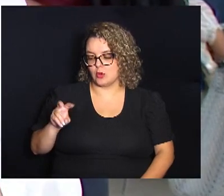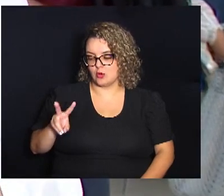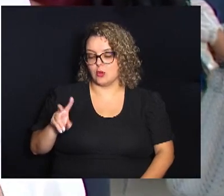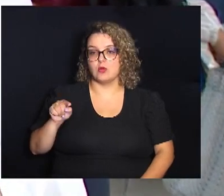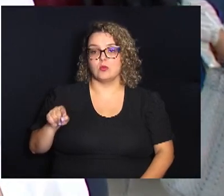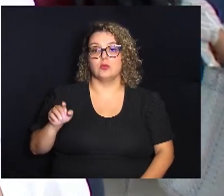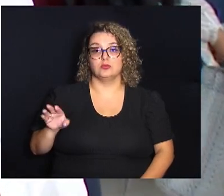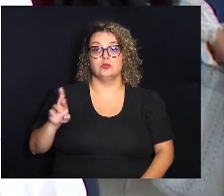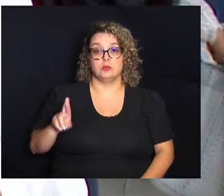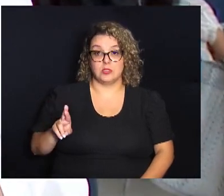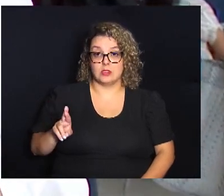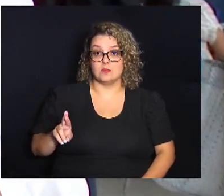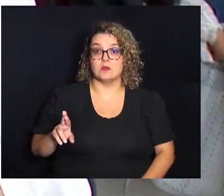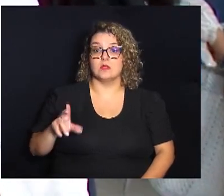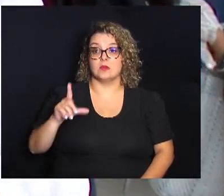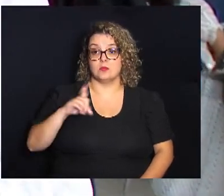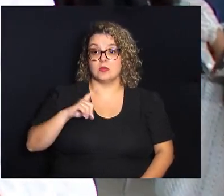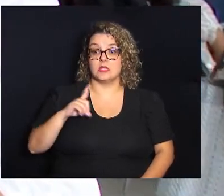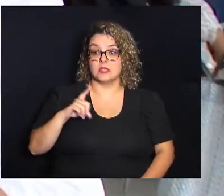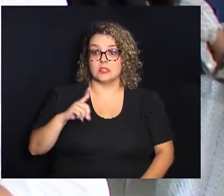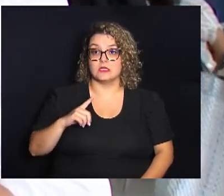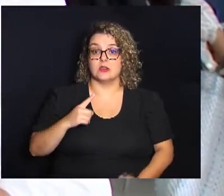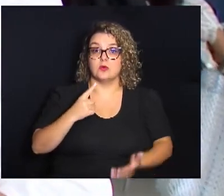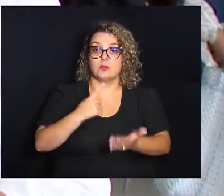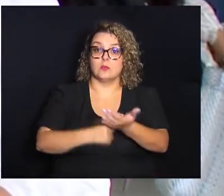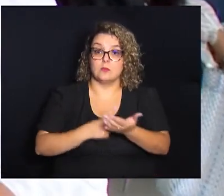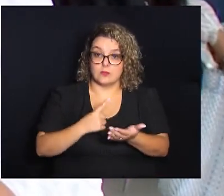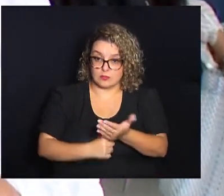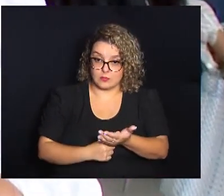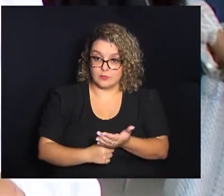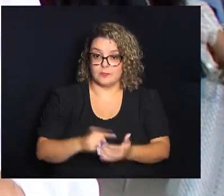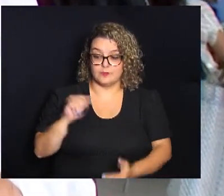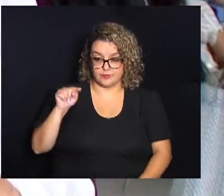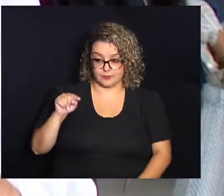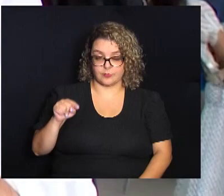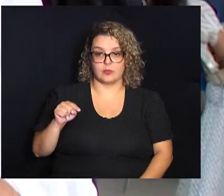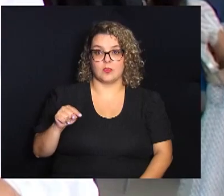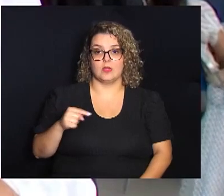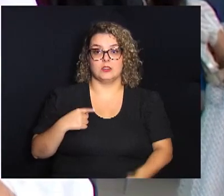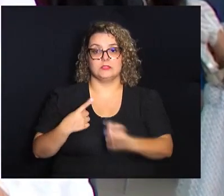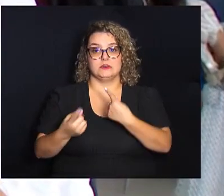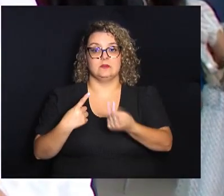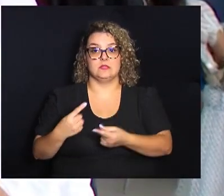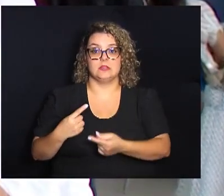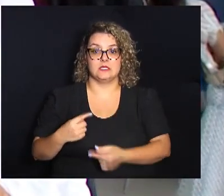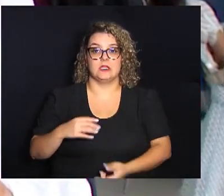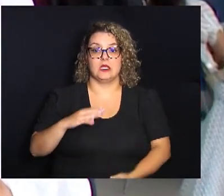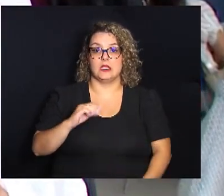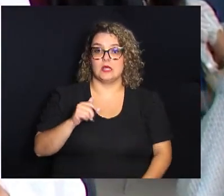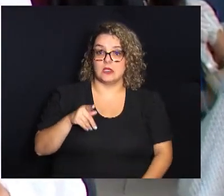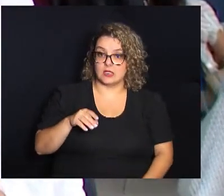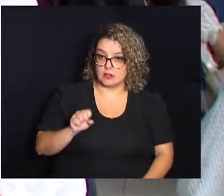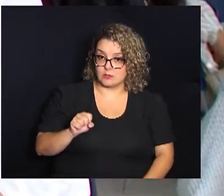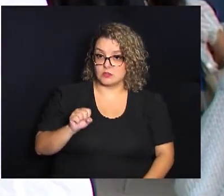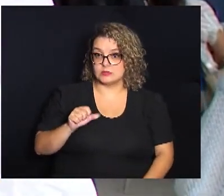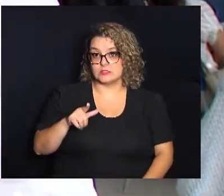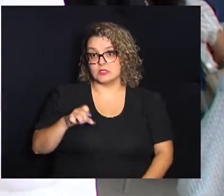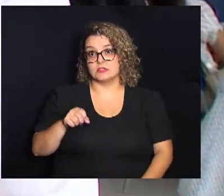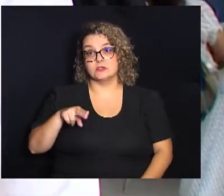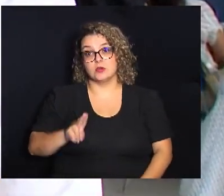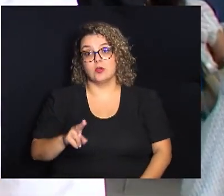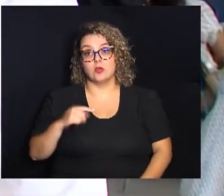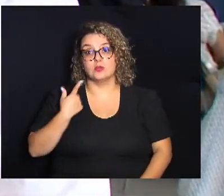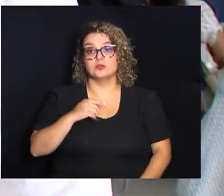www.campinas.sp.gov.br, que vai poder fazer o agendamento lá na Avenida Campos Sales, na sede do CEPAT, ou através do